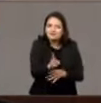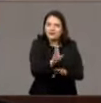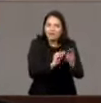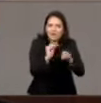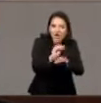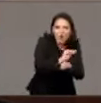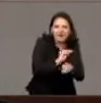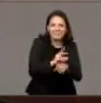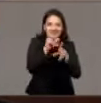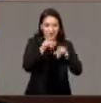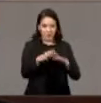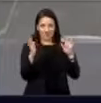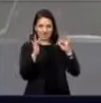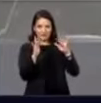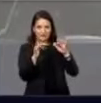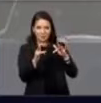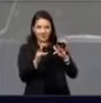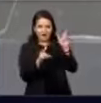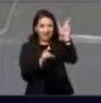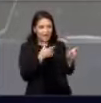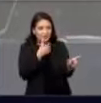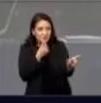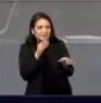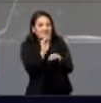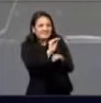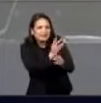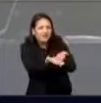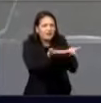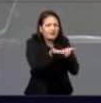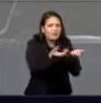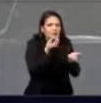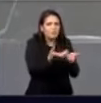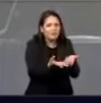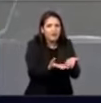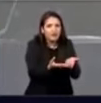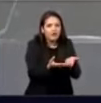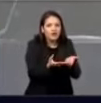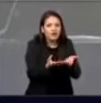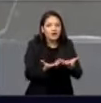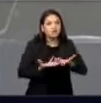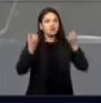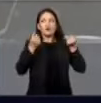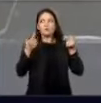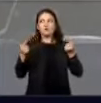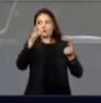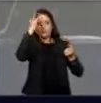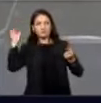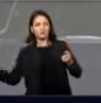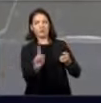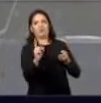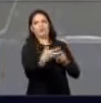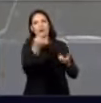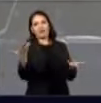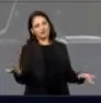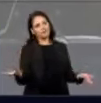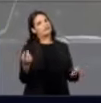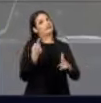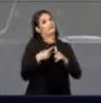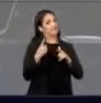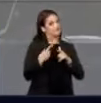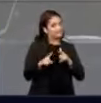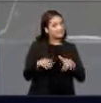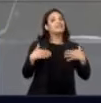ele bem. De repente, alguém lhe oferece flores. É um problema.